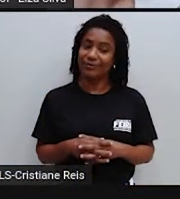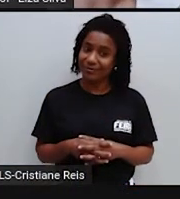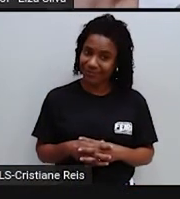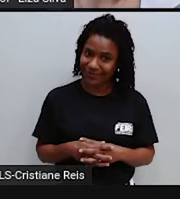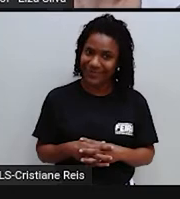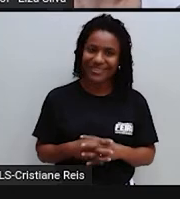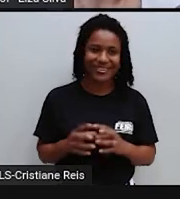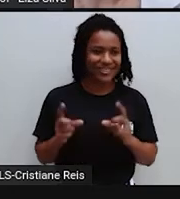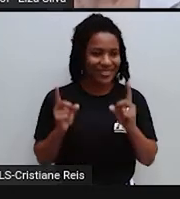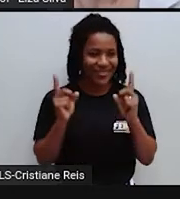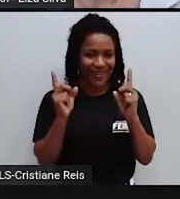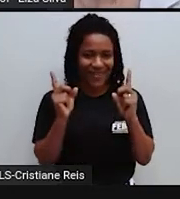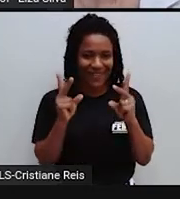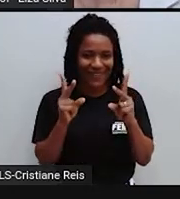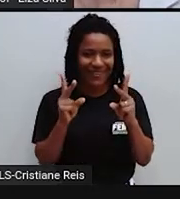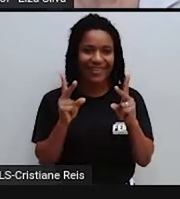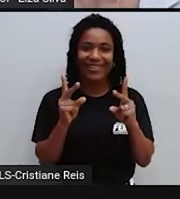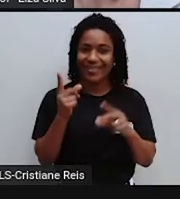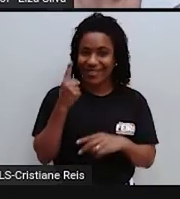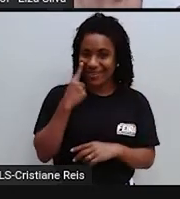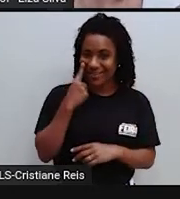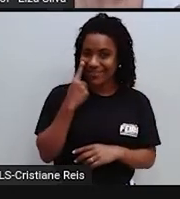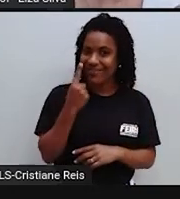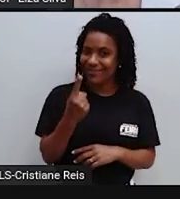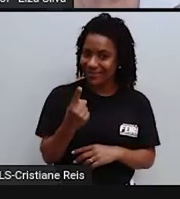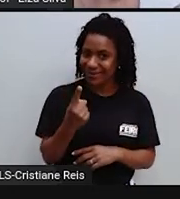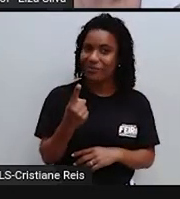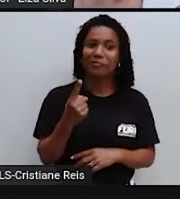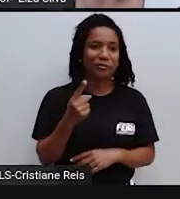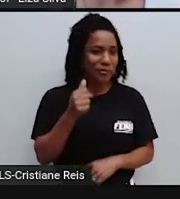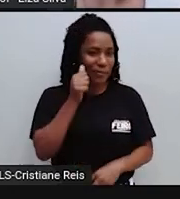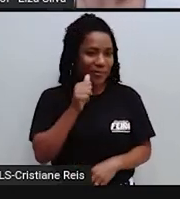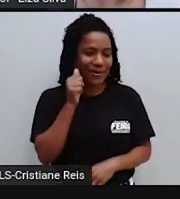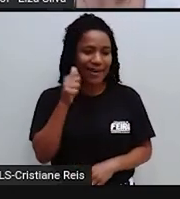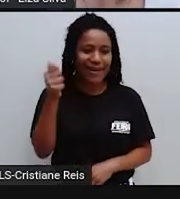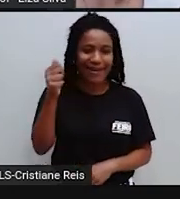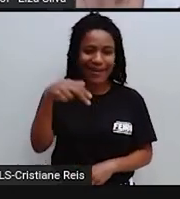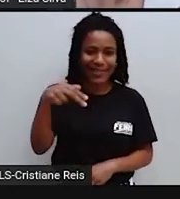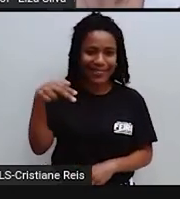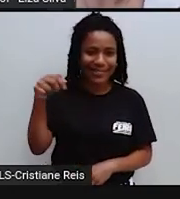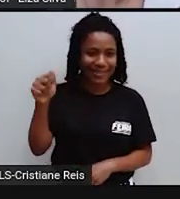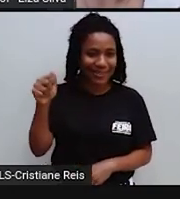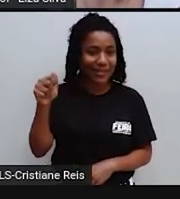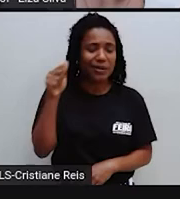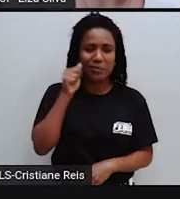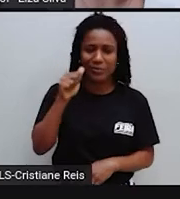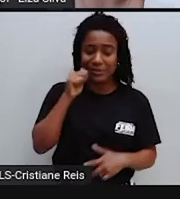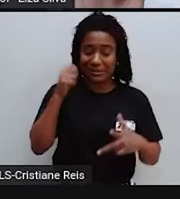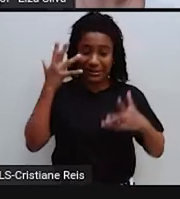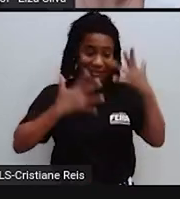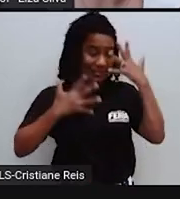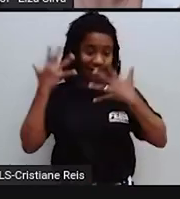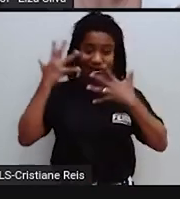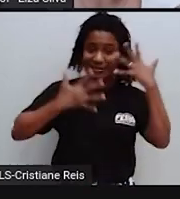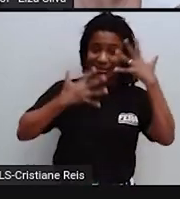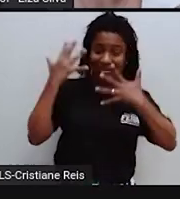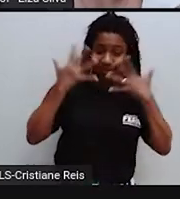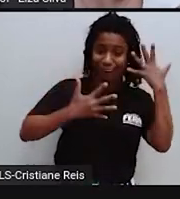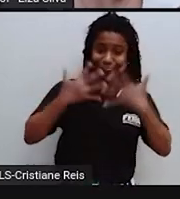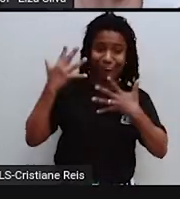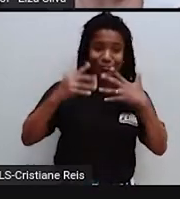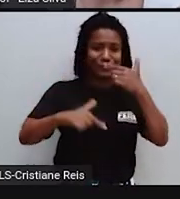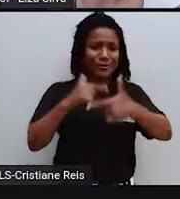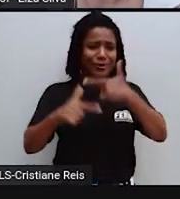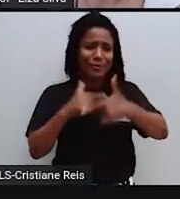Ok, students, e parece que a Anna estava bem atrapalhada no seu primeiro dia no emprego,